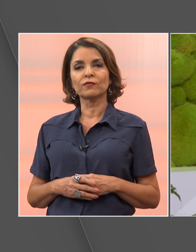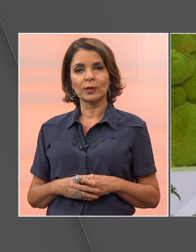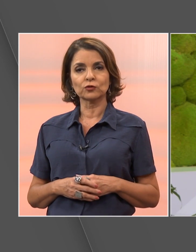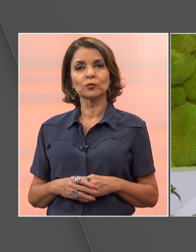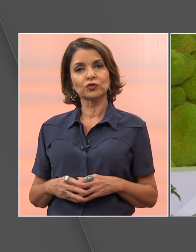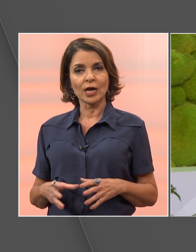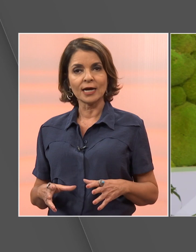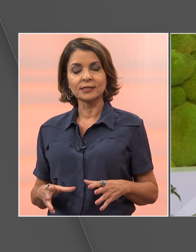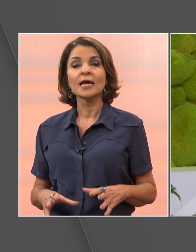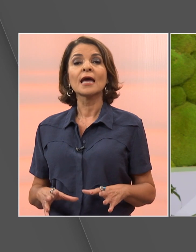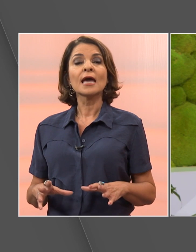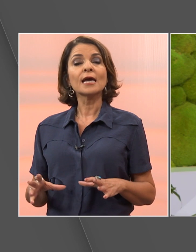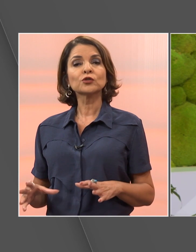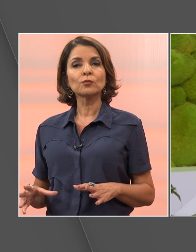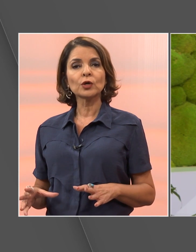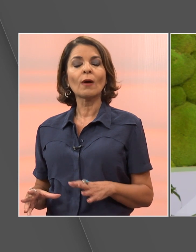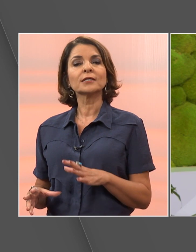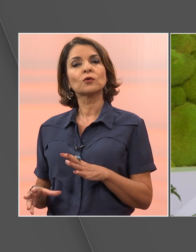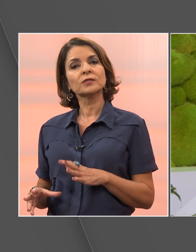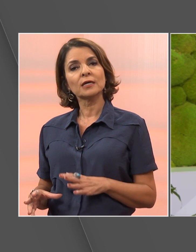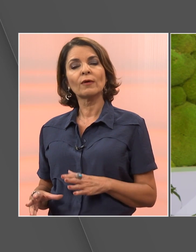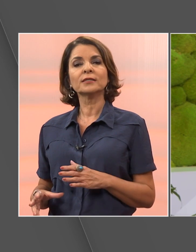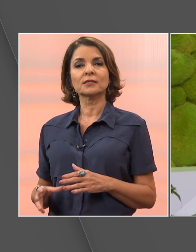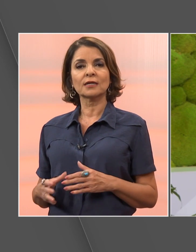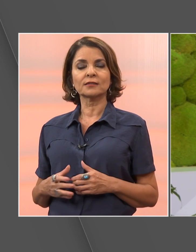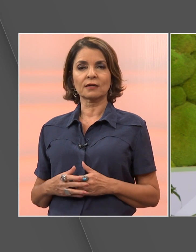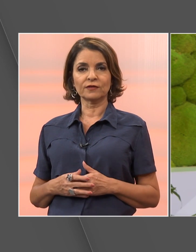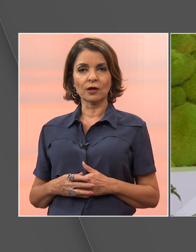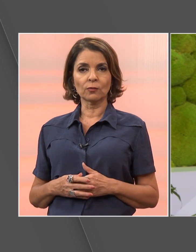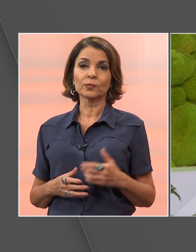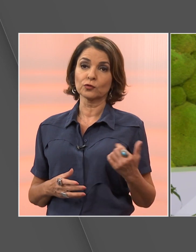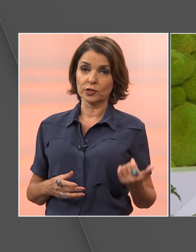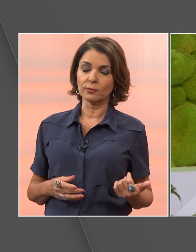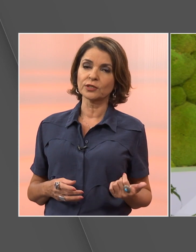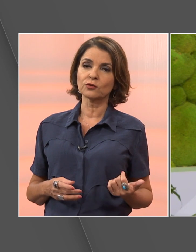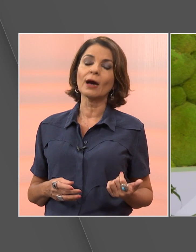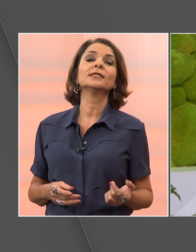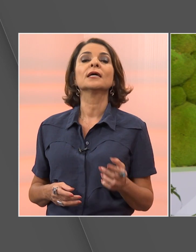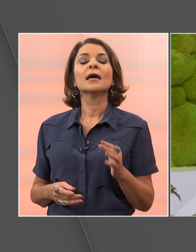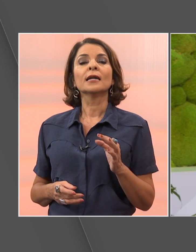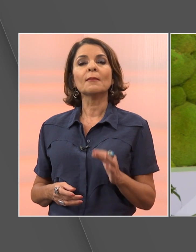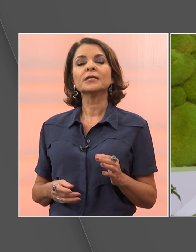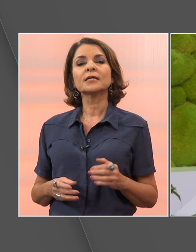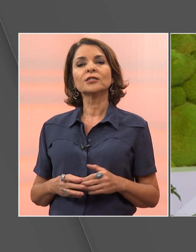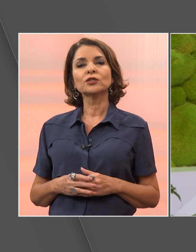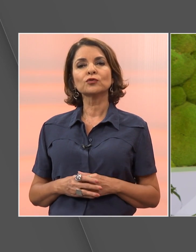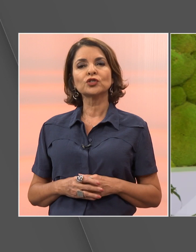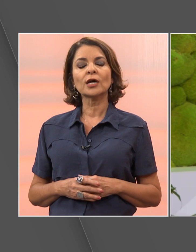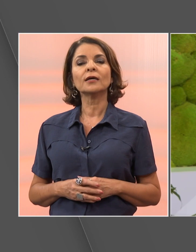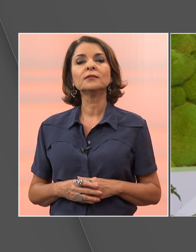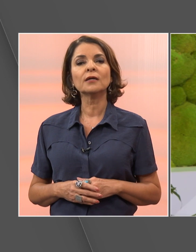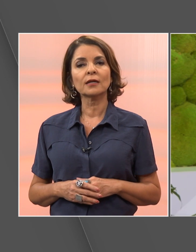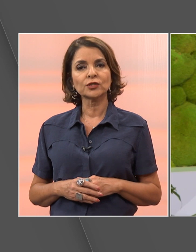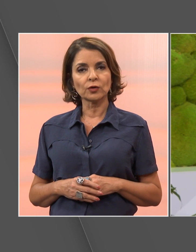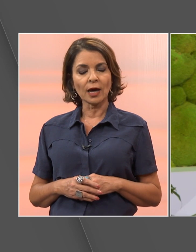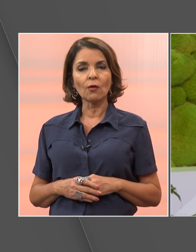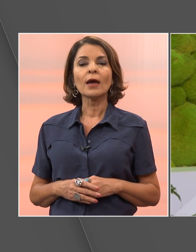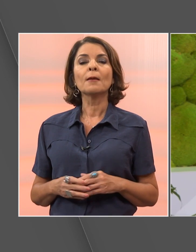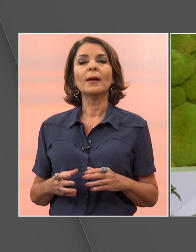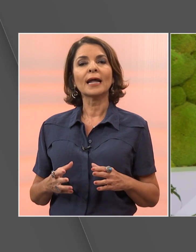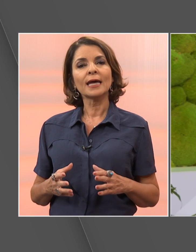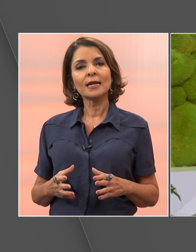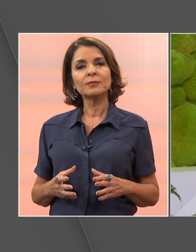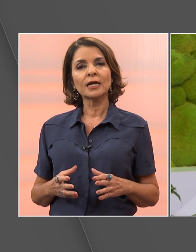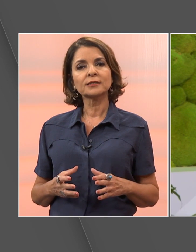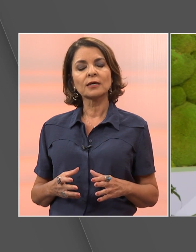desenvolvimento mundiais, resumiu as consequências da escravidão, nos tempos atuais, na mensagem do Dia Internacional